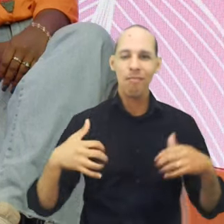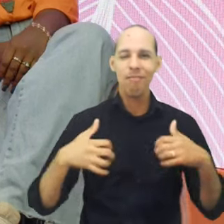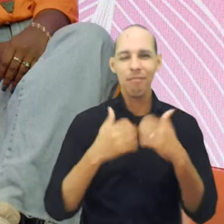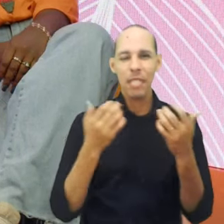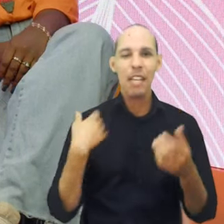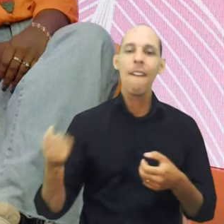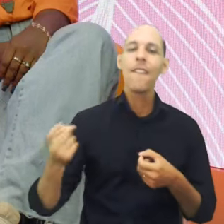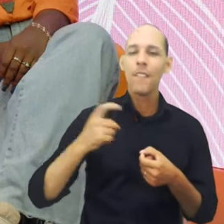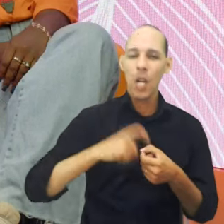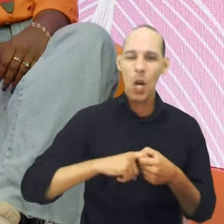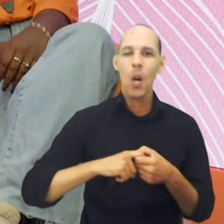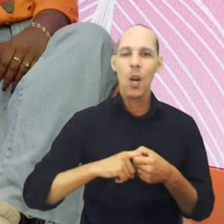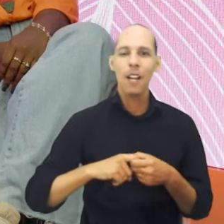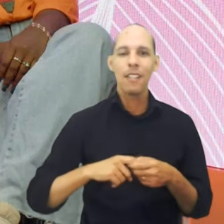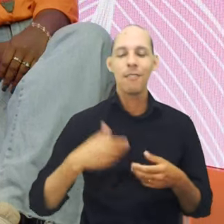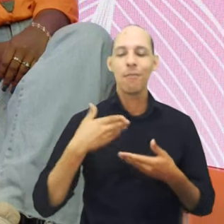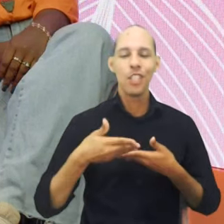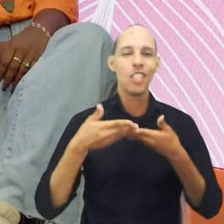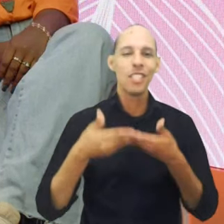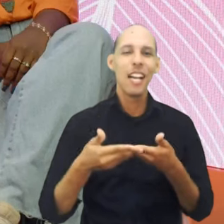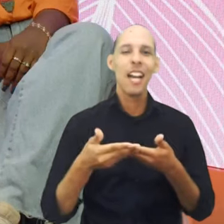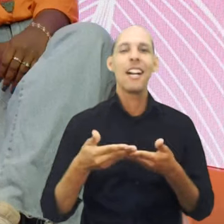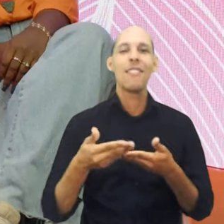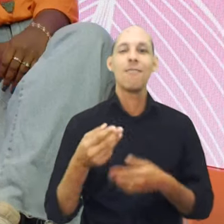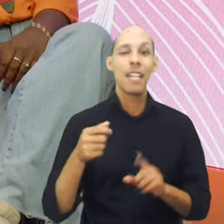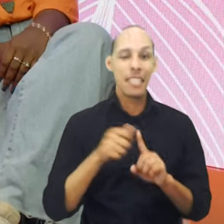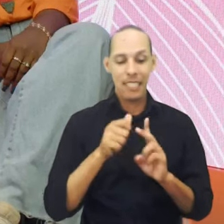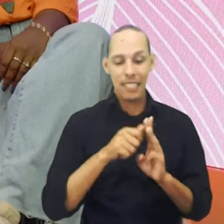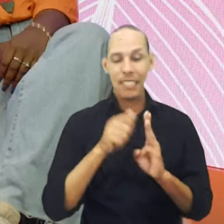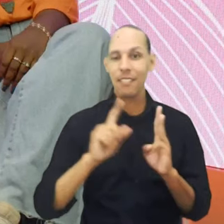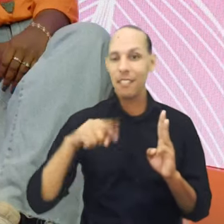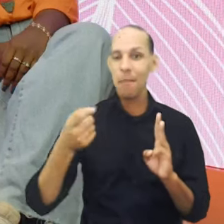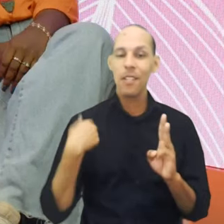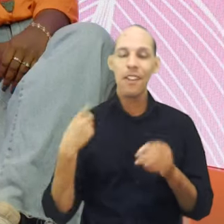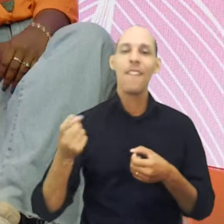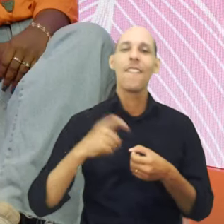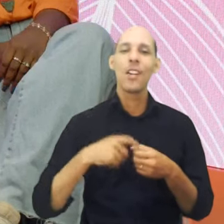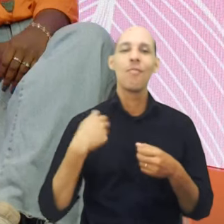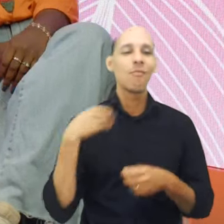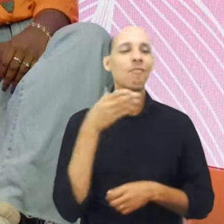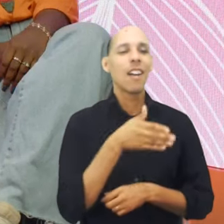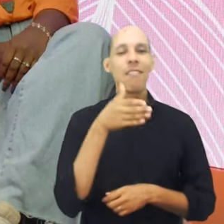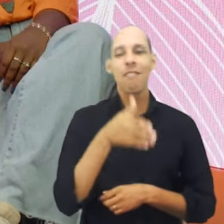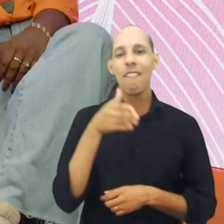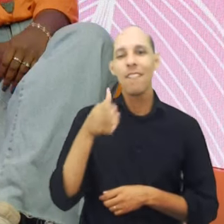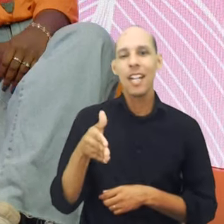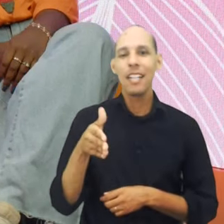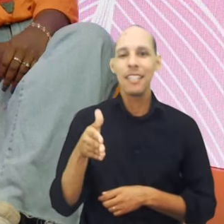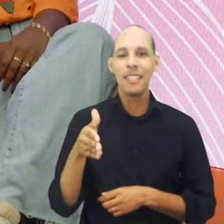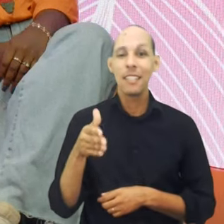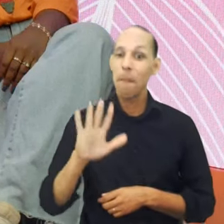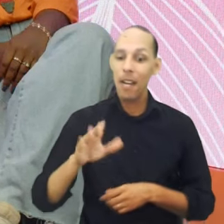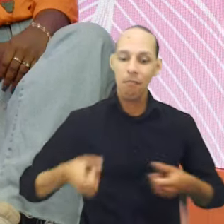oportunidade de voltar. Minha gestora foi incrível, me chamou para trabalhar de volta 3 meses depois do acidente. E eu, quando eu estava de novo circulando nas empresas, mas com